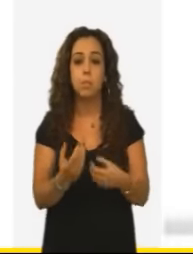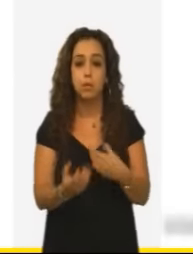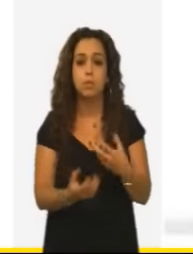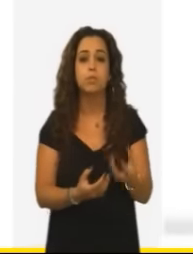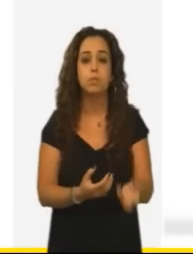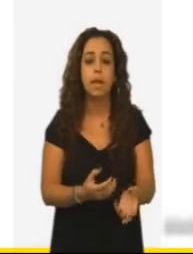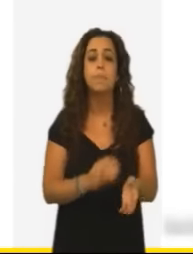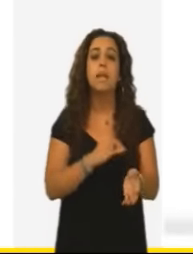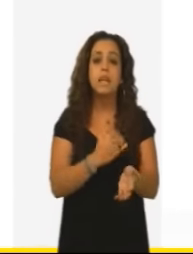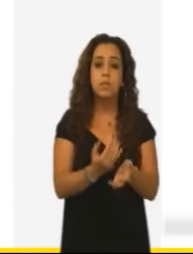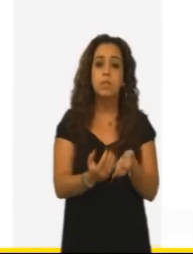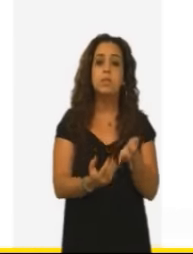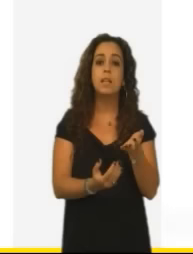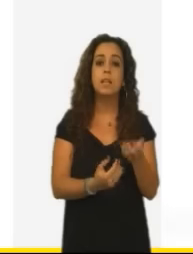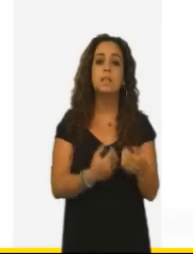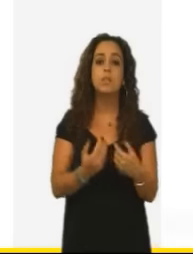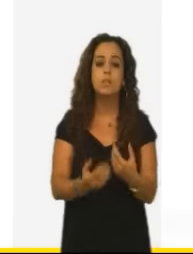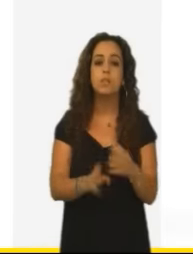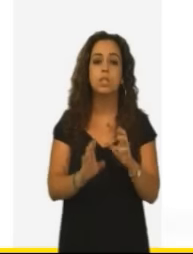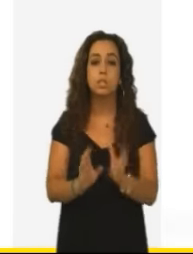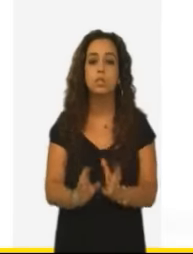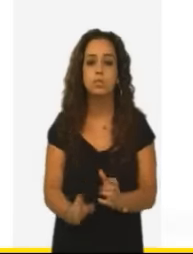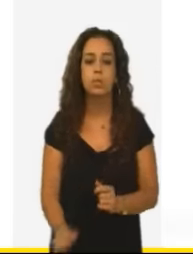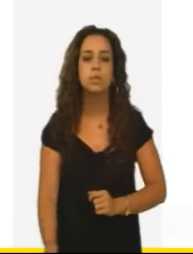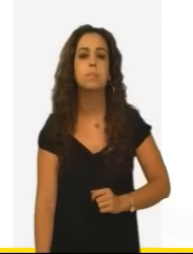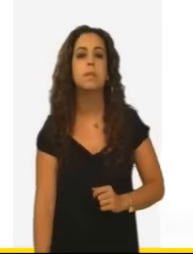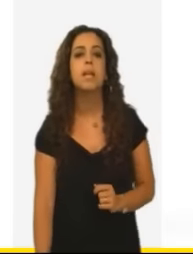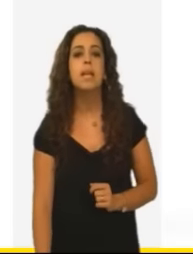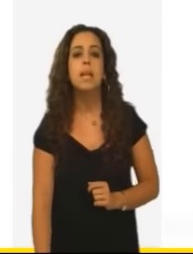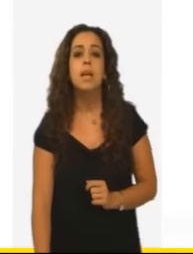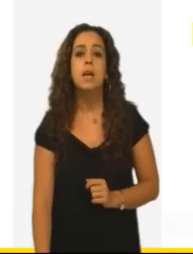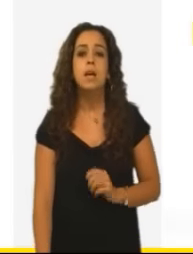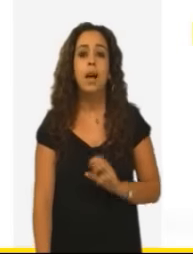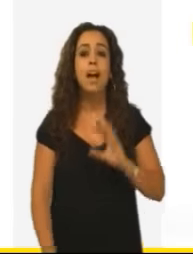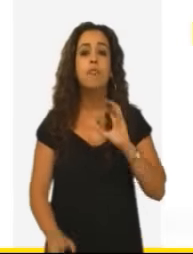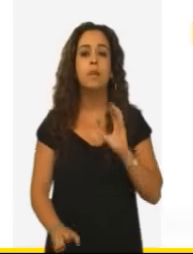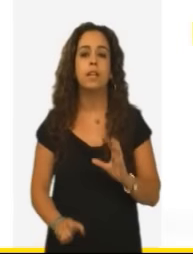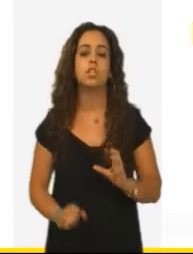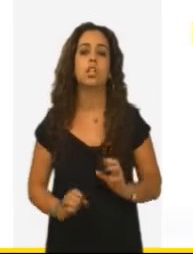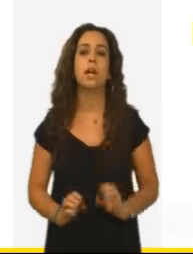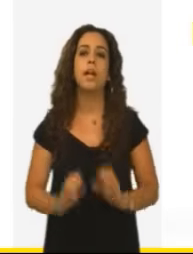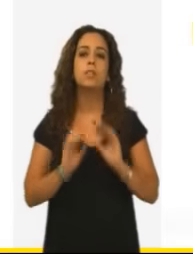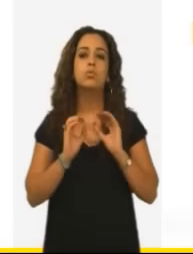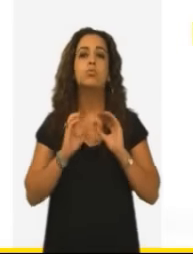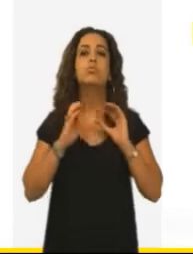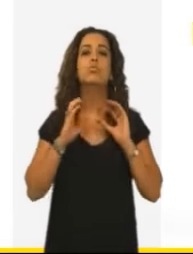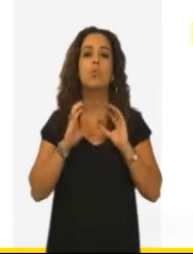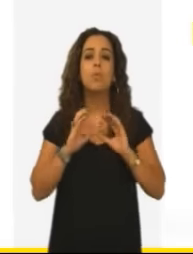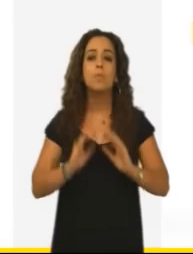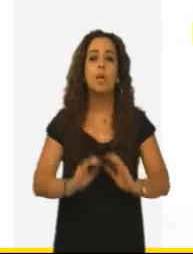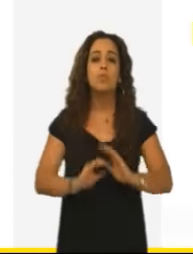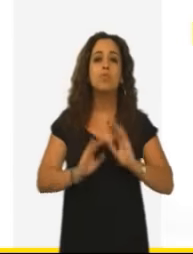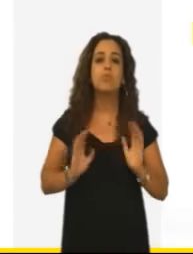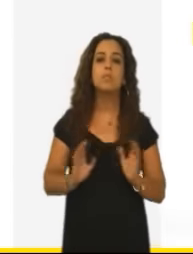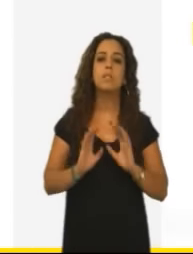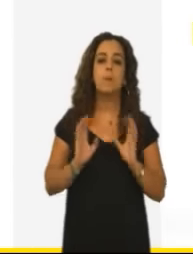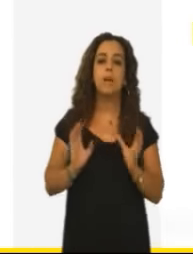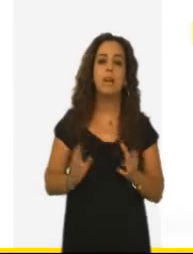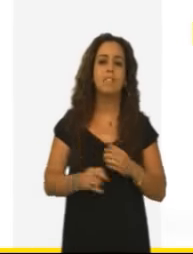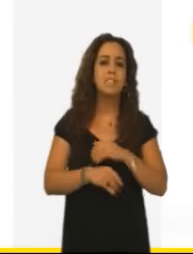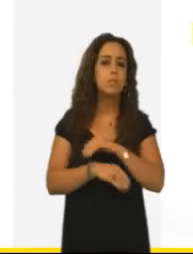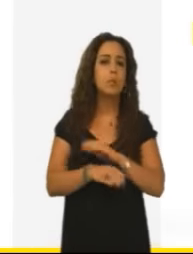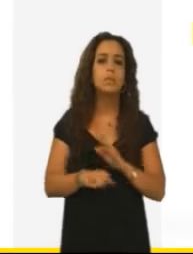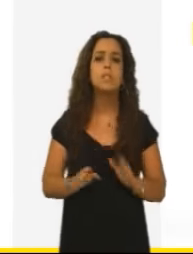para que você possa estudar, que você tenha essa noção das divisões. A fonética, ela estuda o som